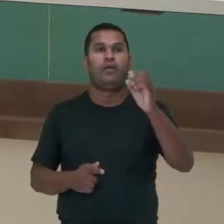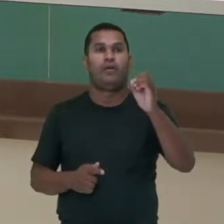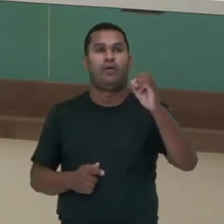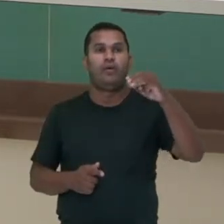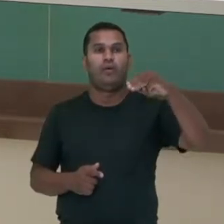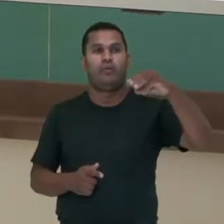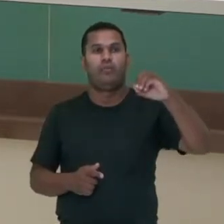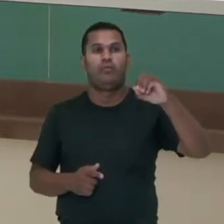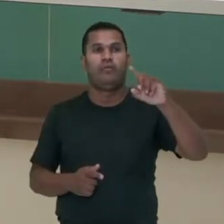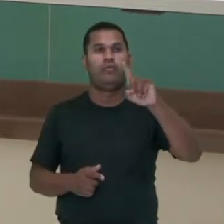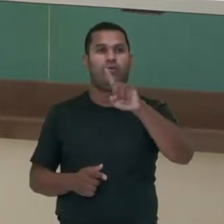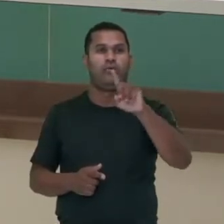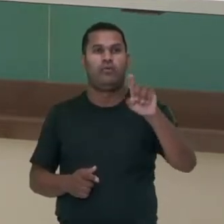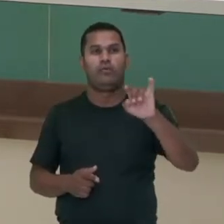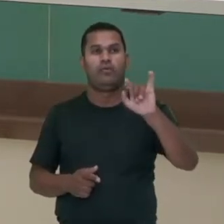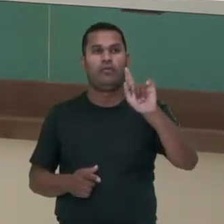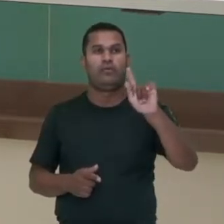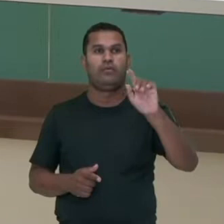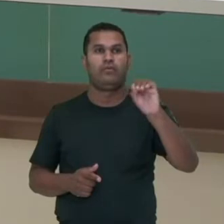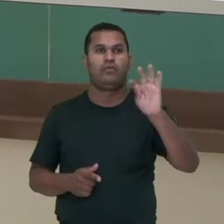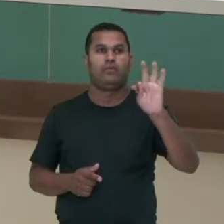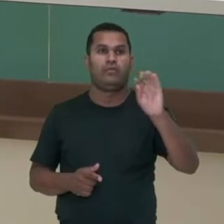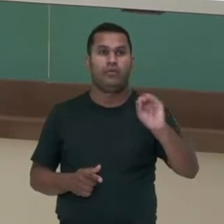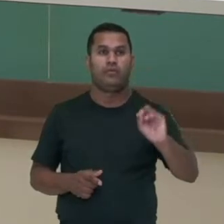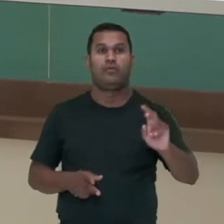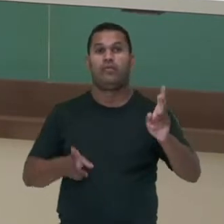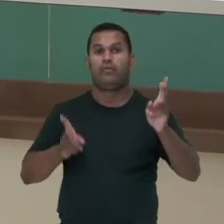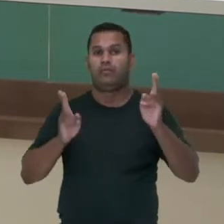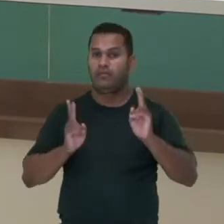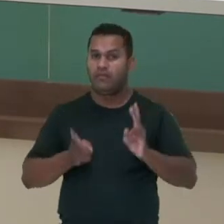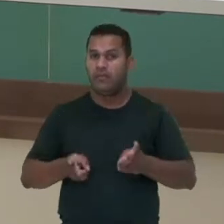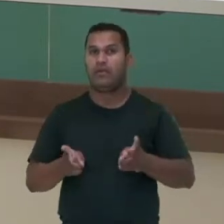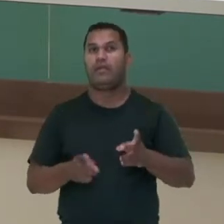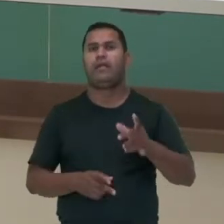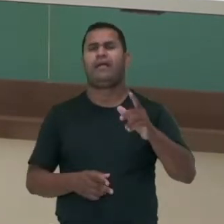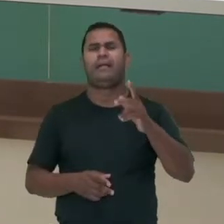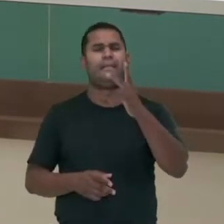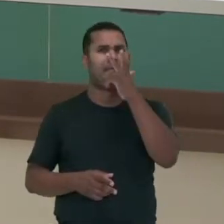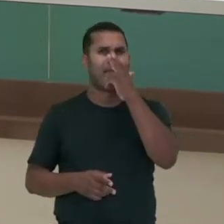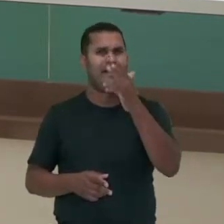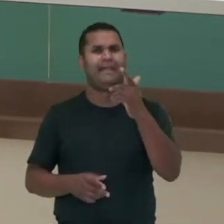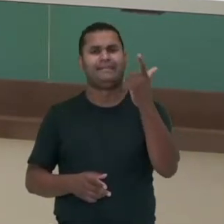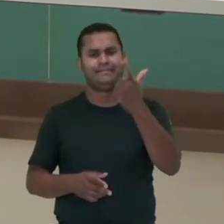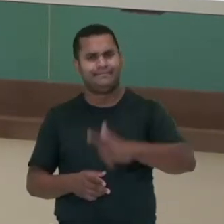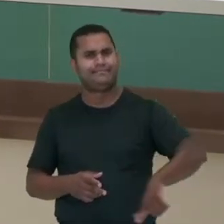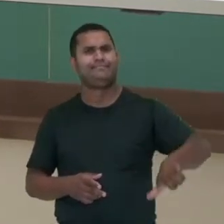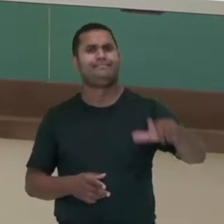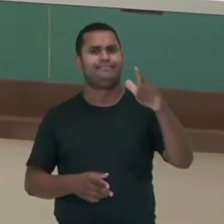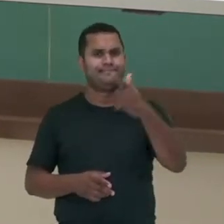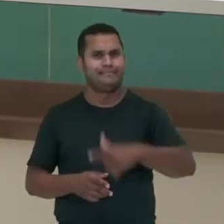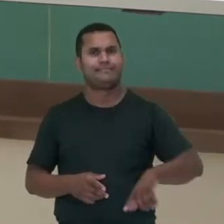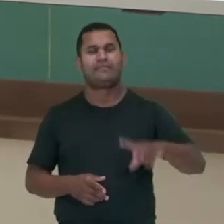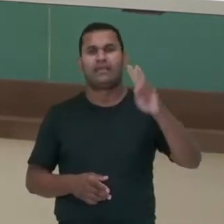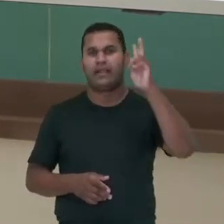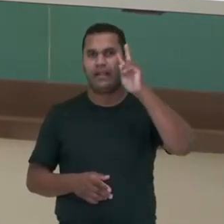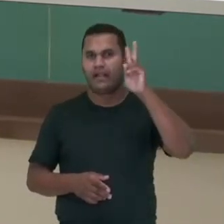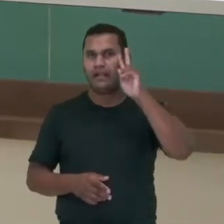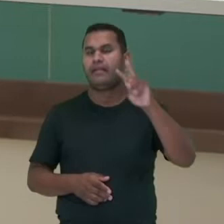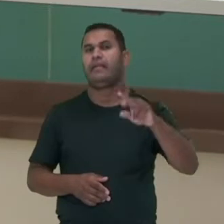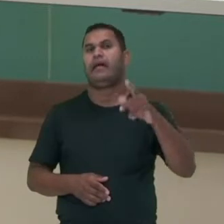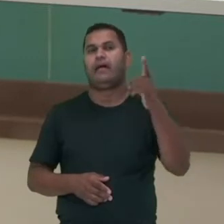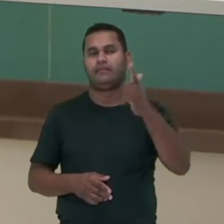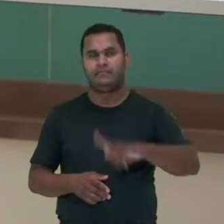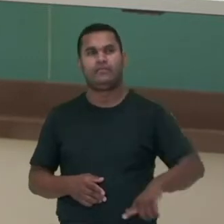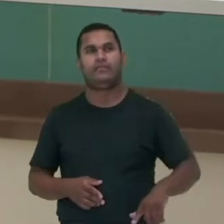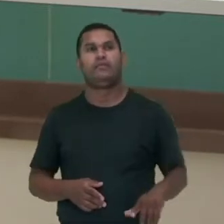Tá? Lembrando, volto a insistir, ó, é até meio repetitivo nisso, vindo um do pai ou da mãe. O cromossomo veio no